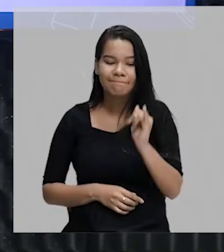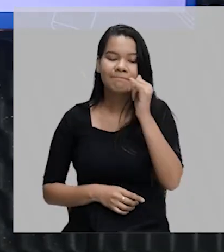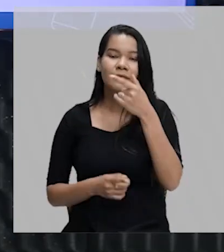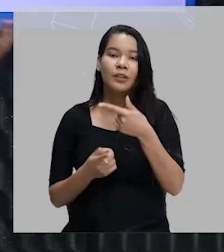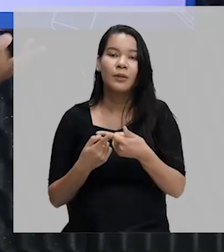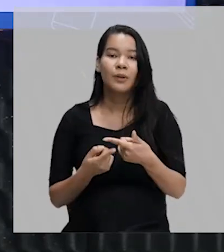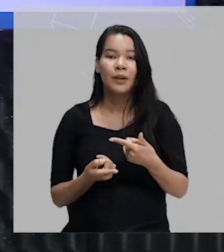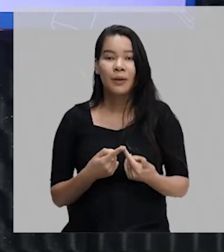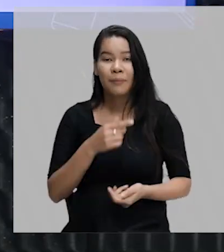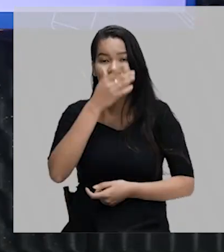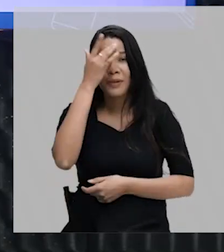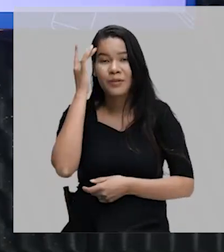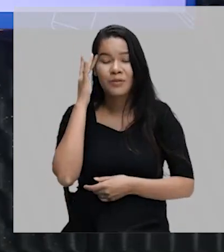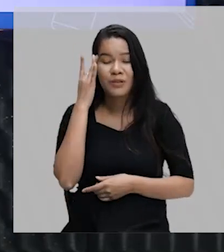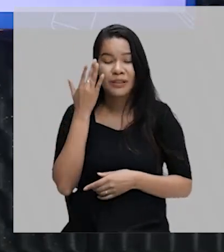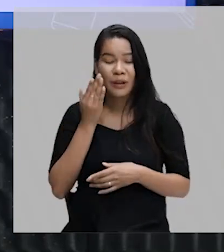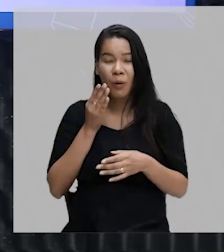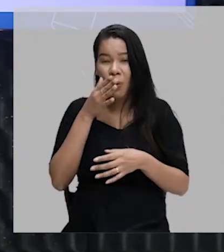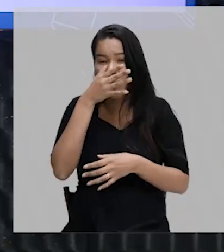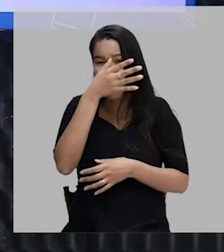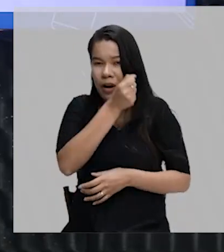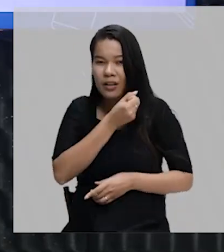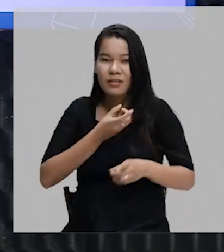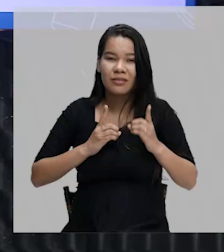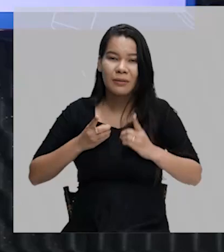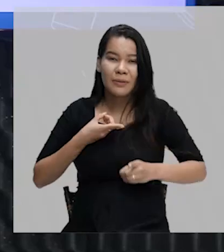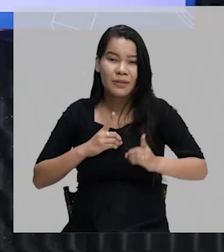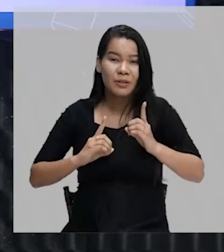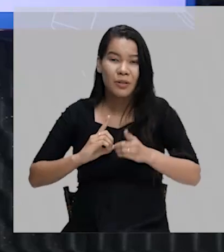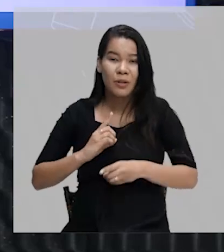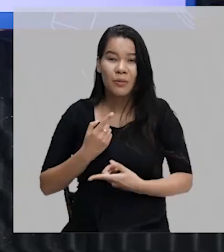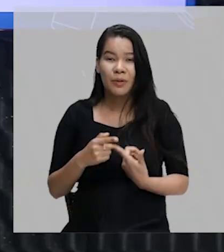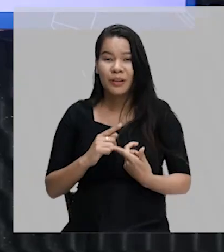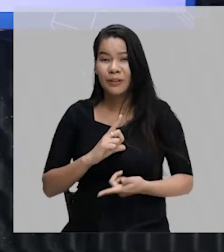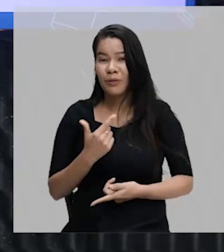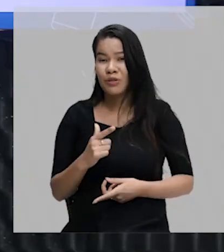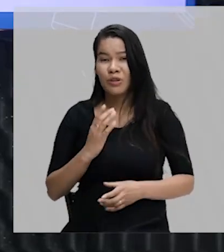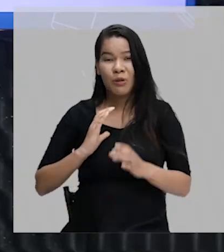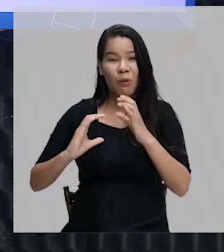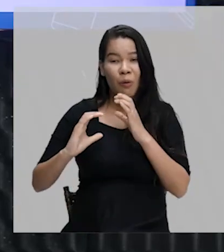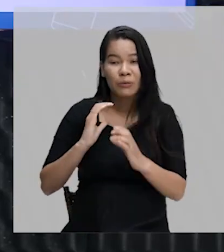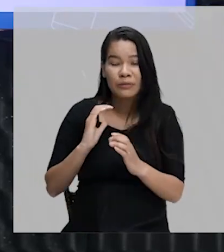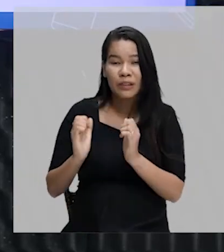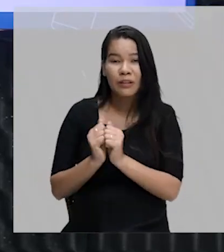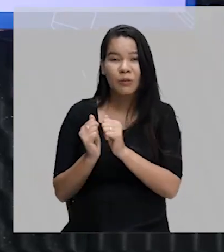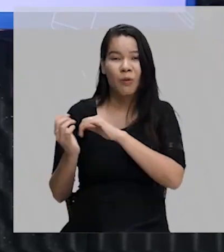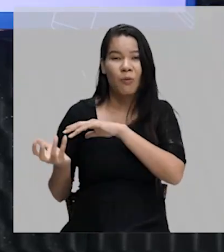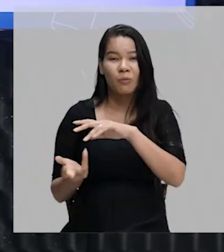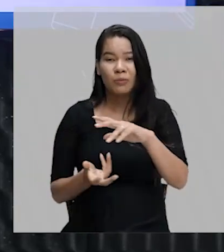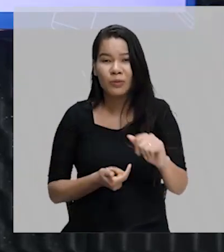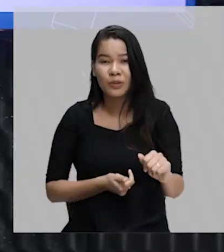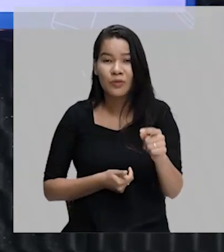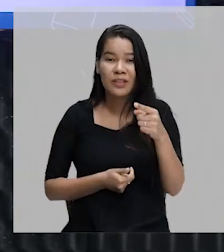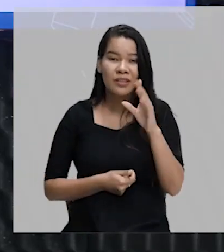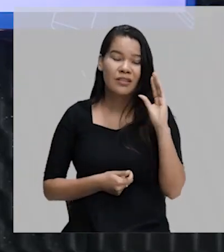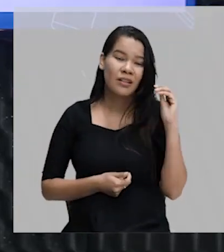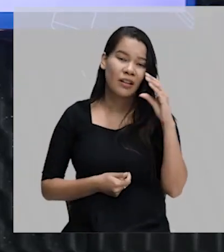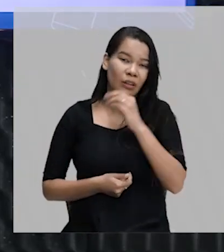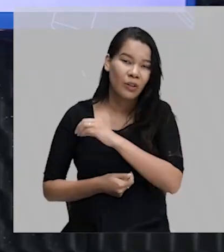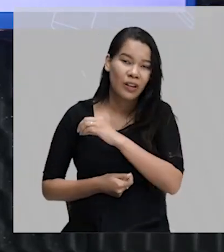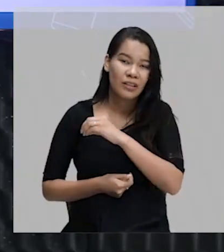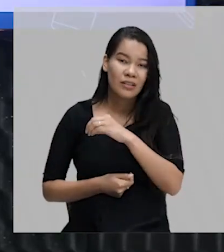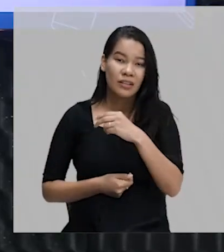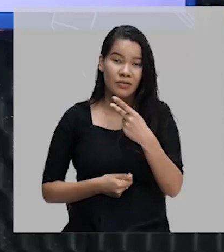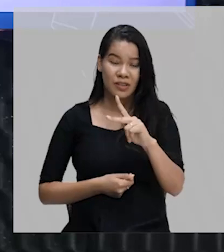estavam sem contato com o resto do mundo, com vocês adolescentes, vocês alunos, tá? Muitos que